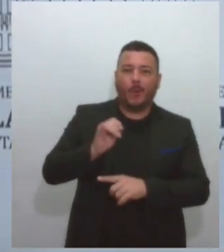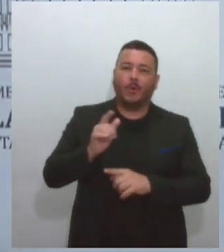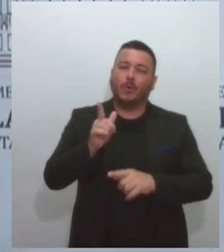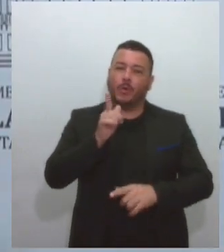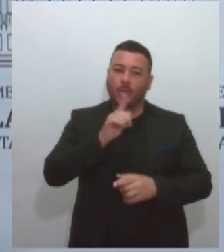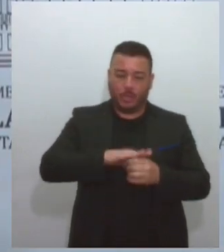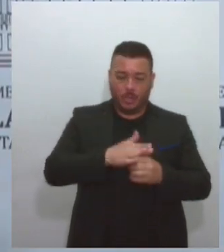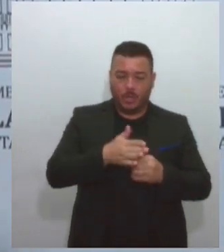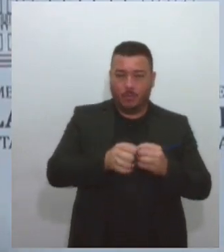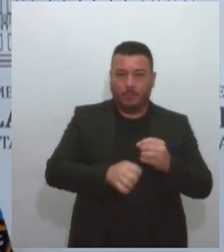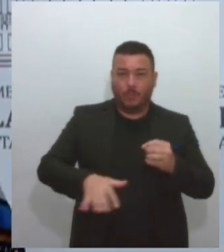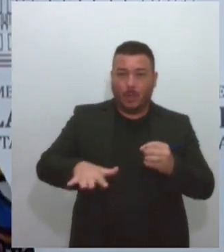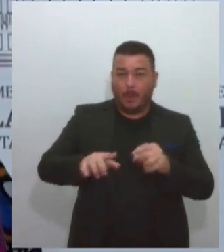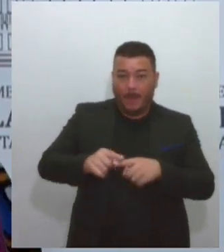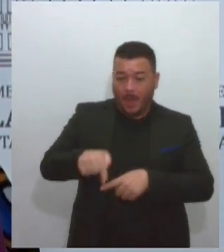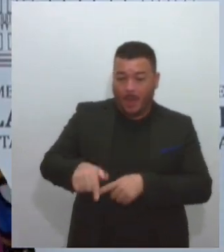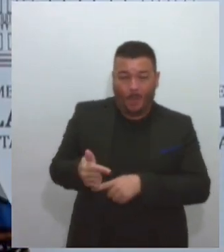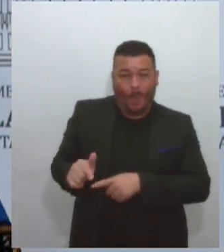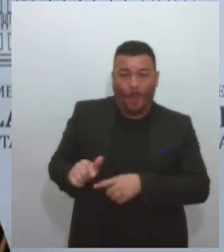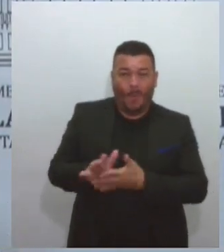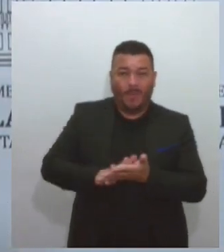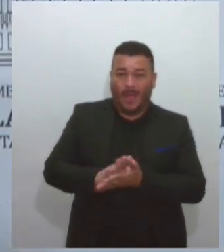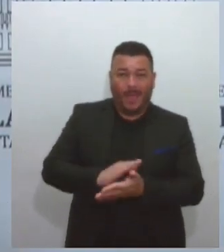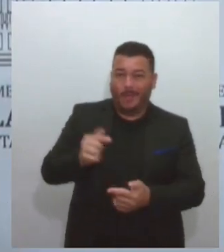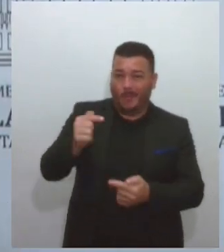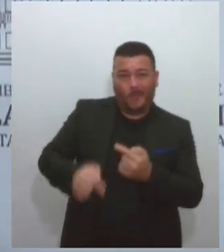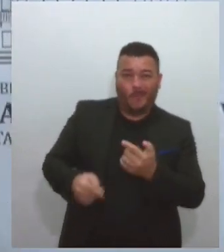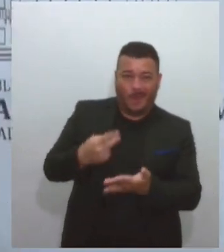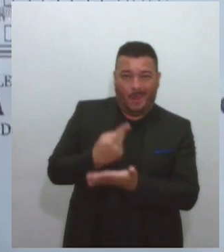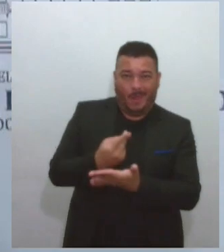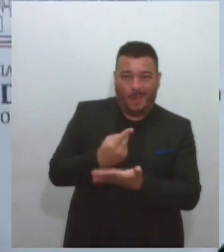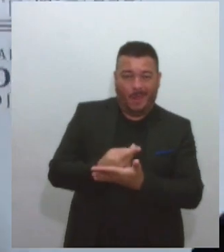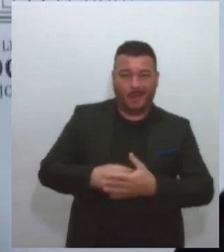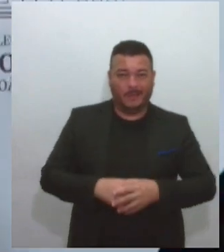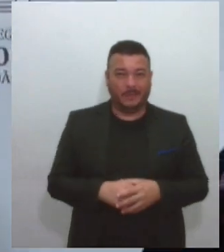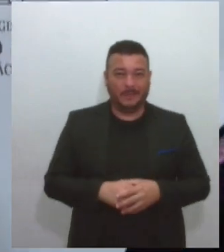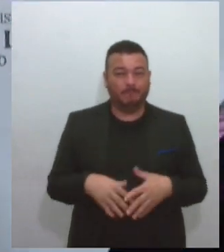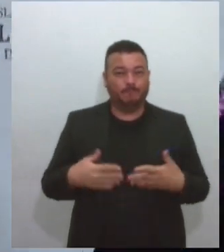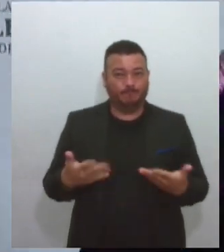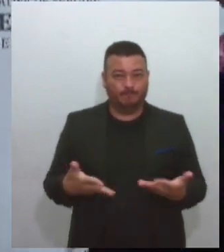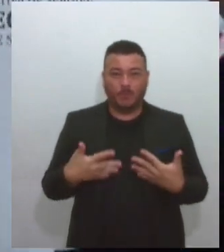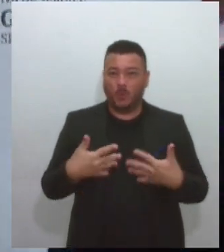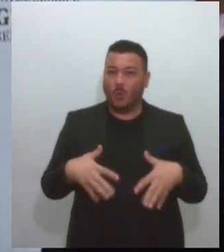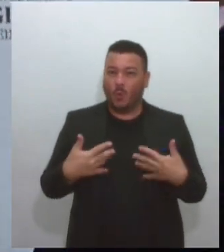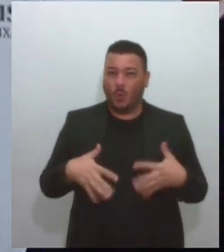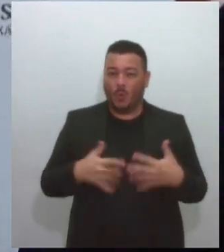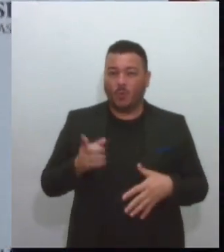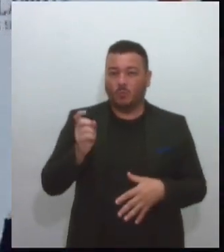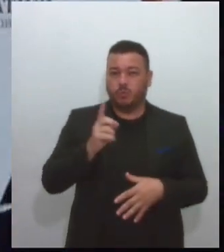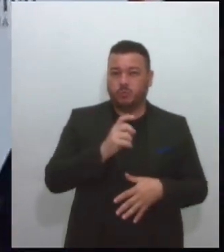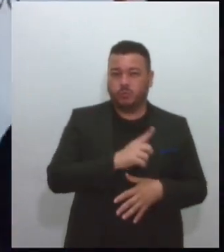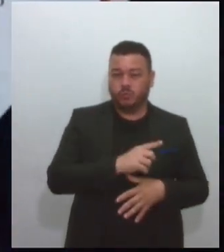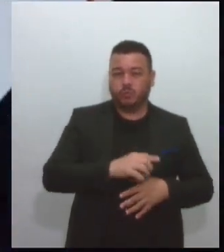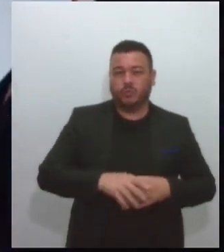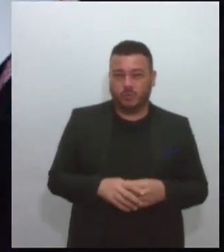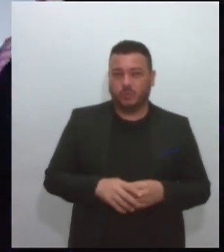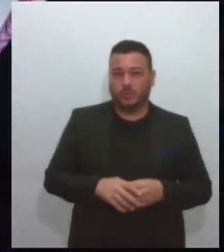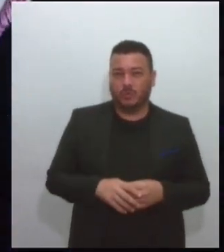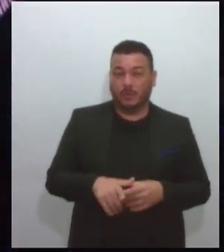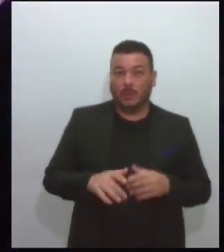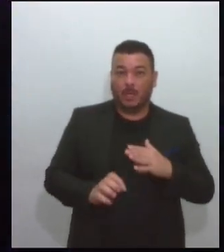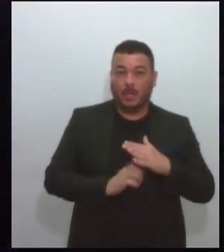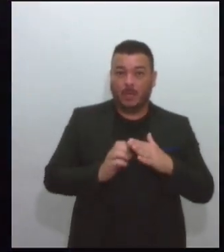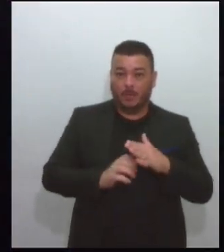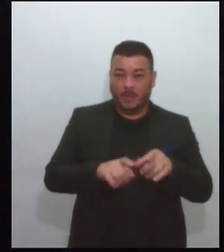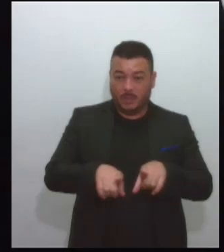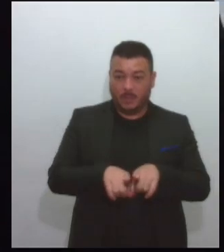né, indevido. Então é uma preocupação muito grande, principalmente entregar uma empresa que dá